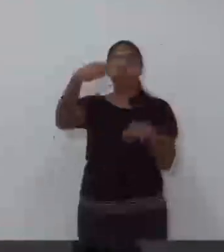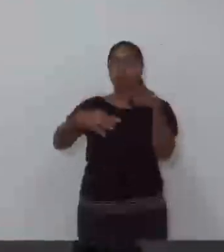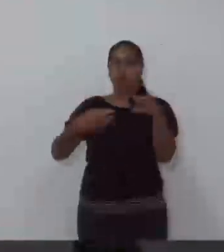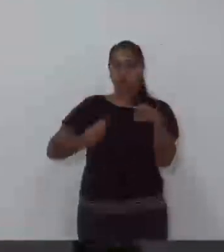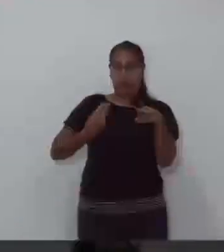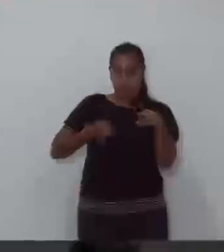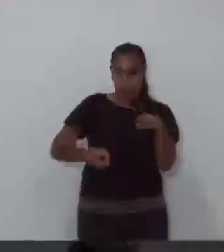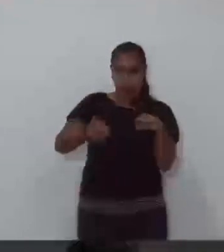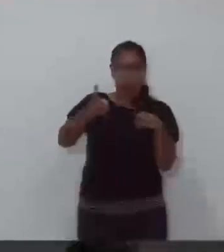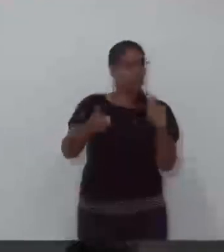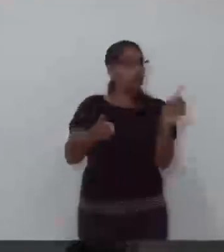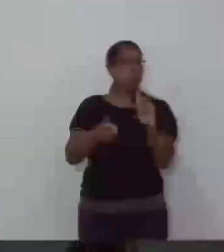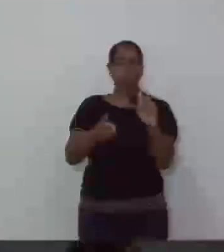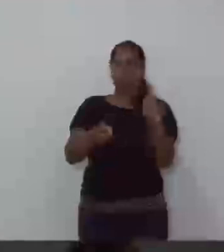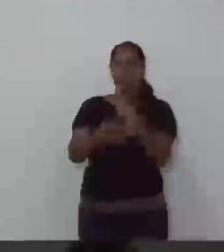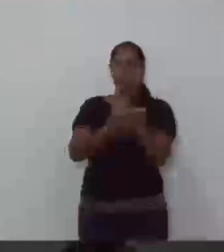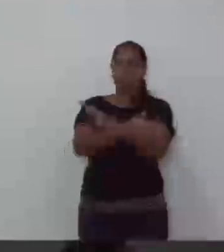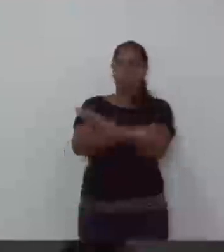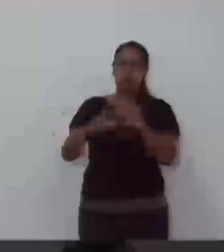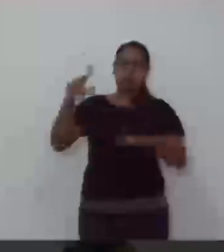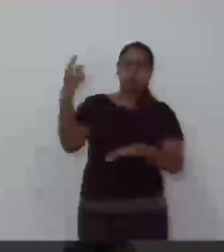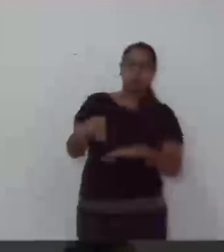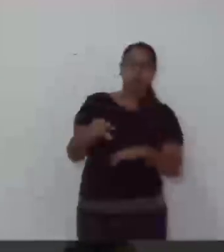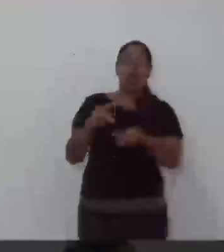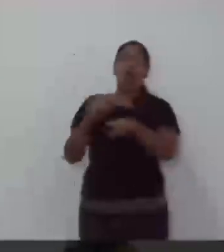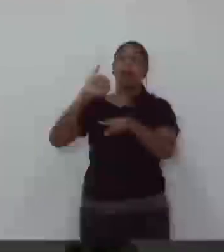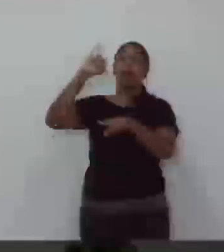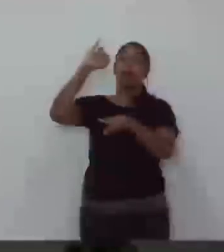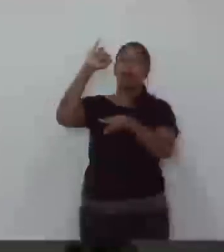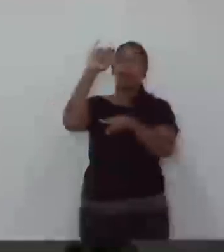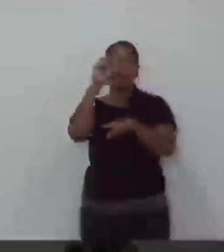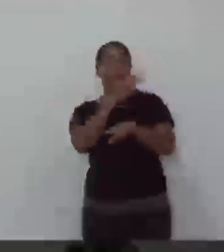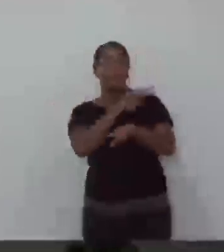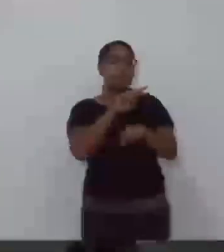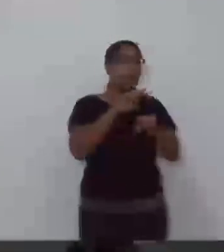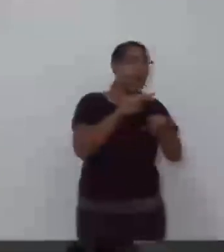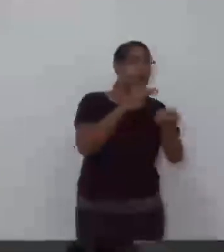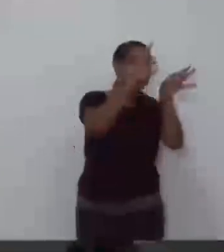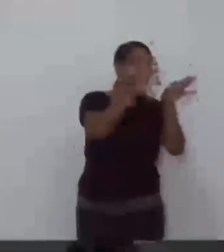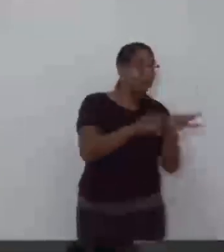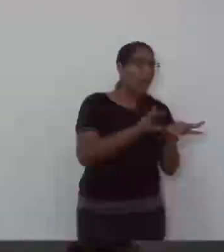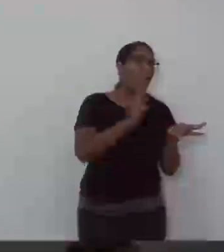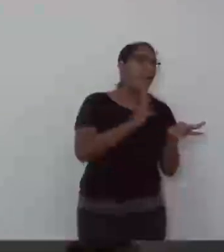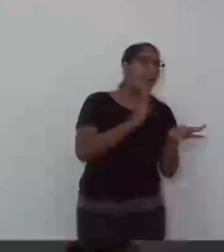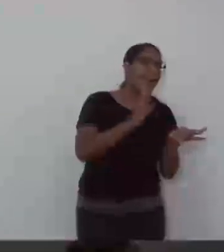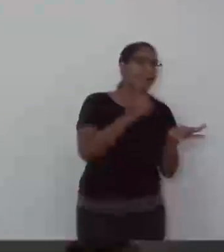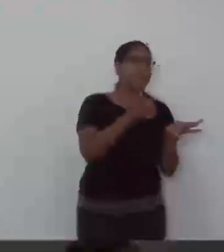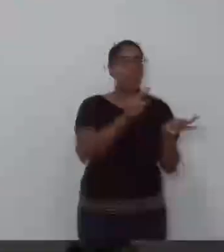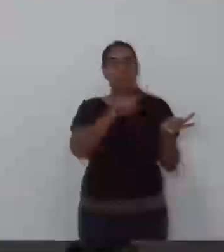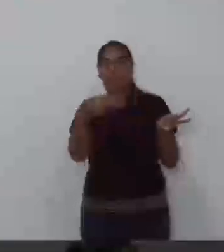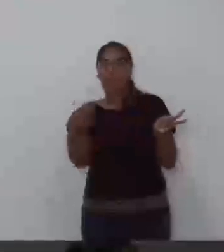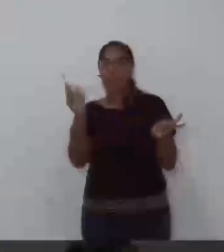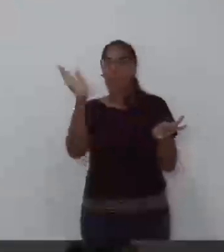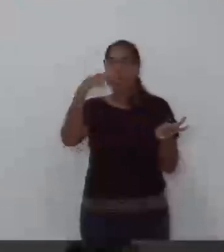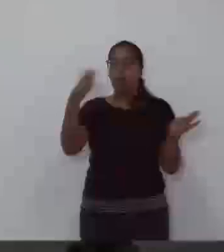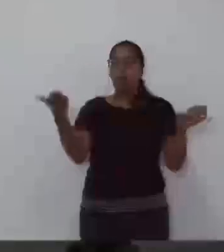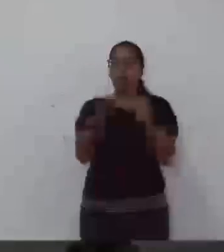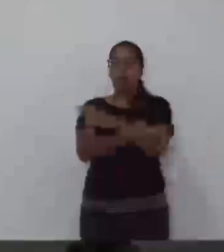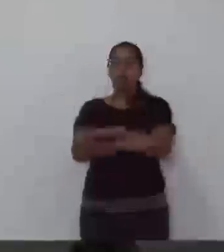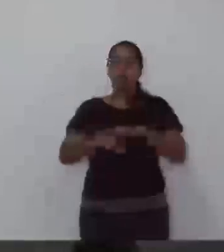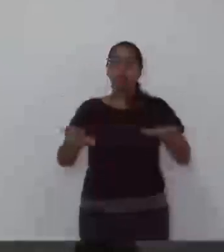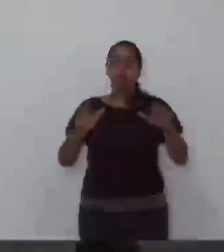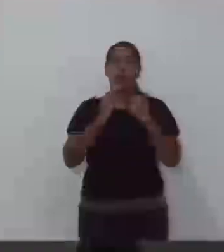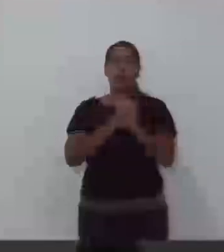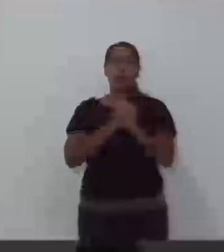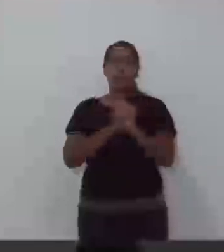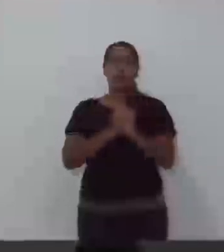na congregação dos justos. Porque o Senhor conhece o caminho dos justos, porém o caminho dos ímpios perecerá. Amém.